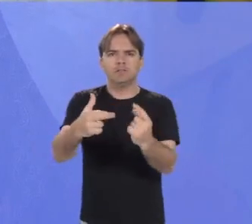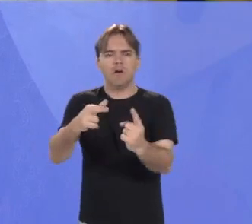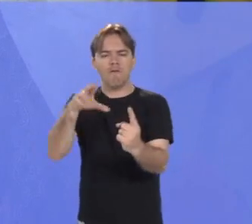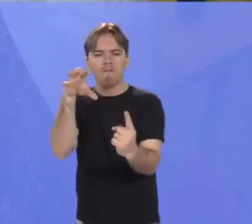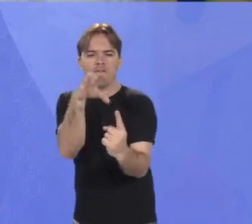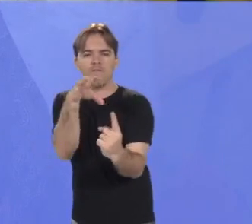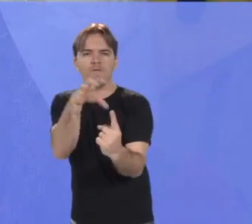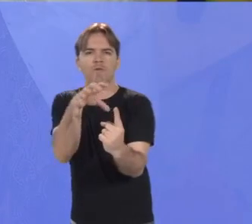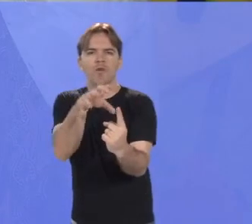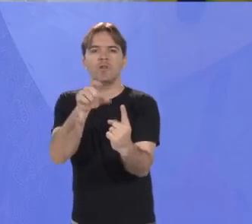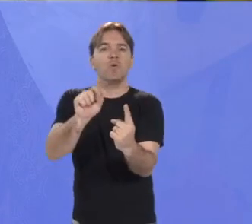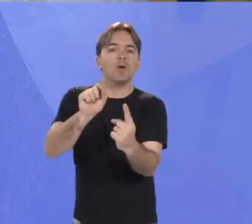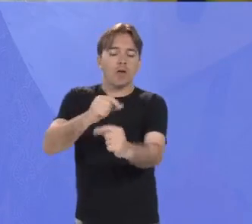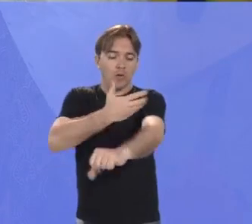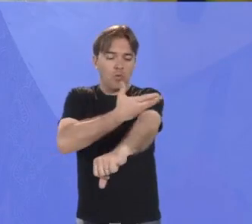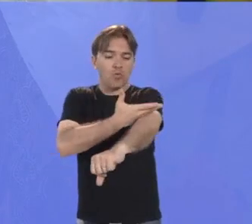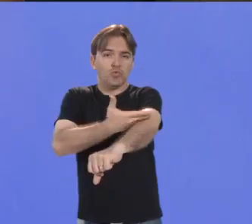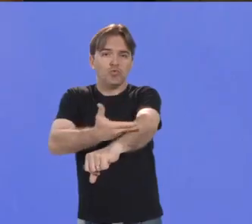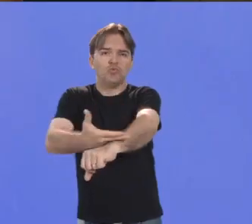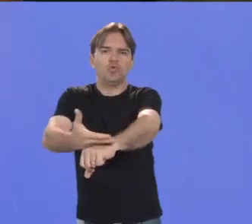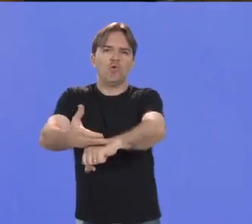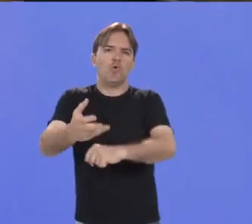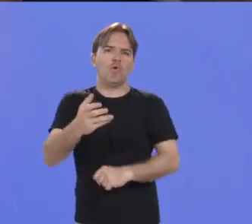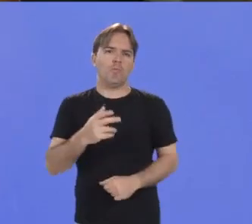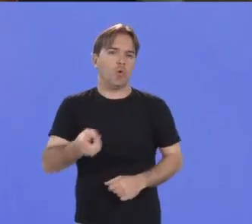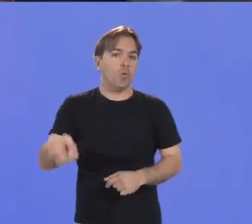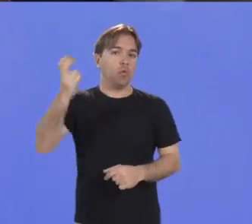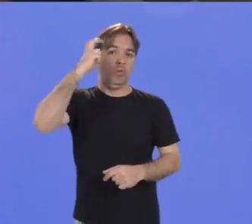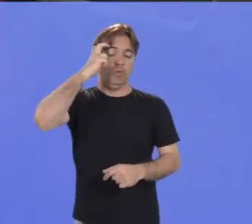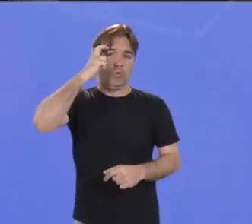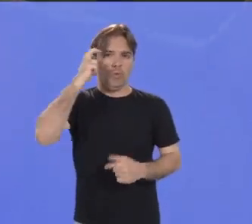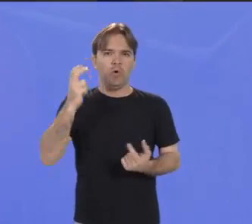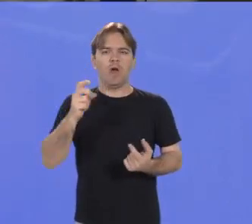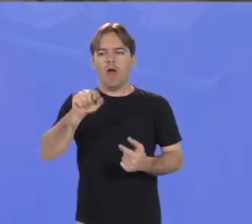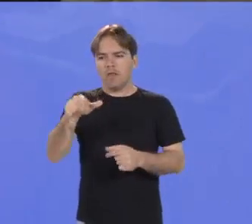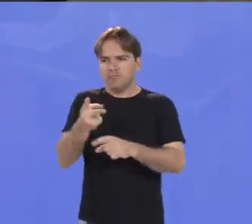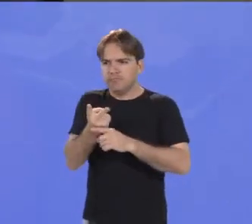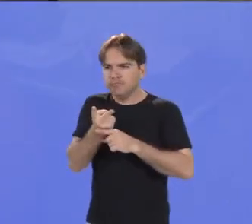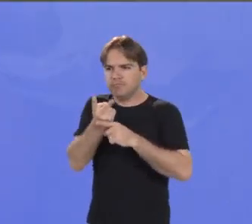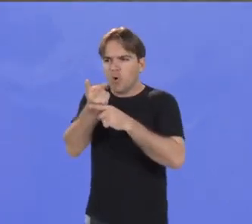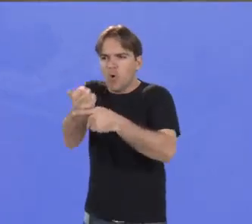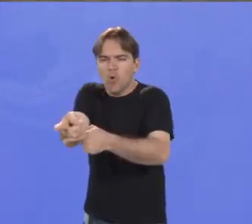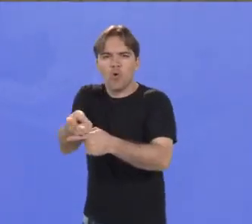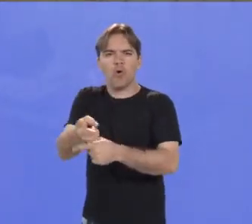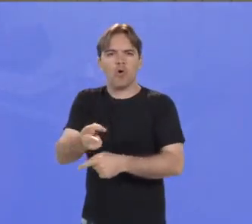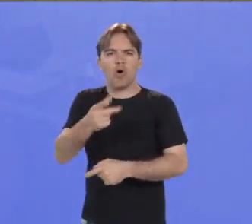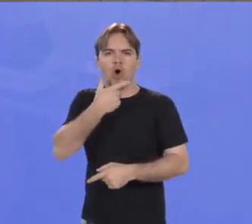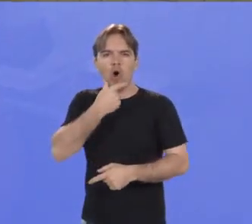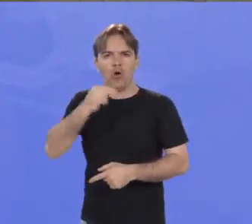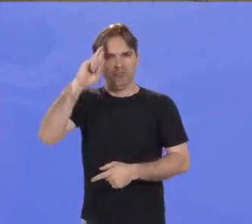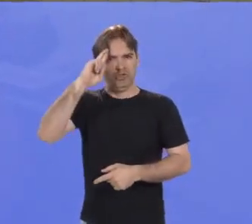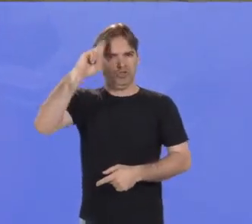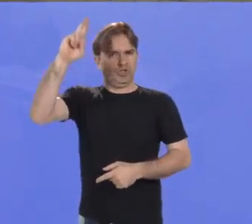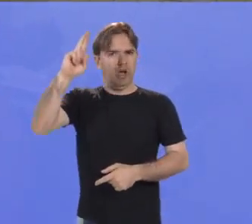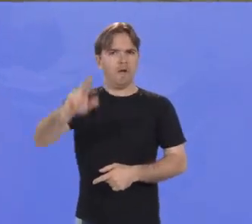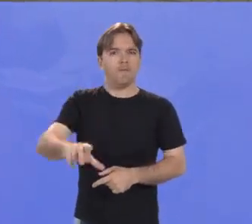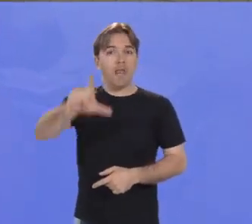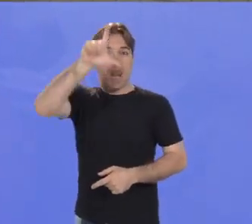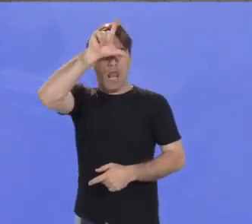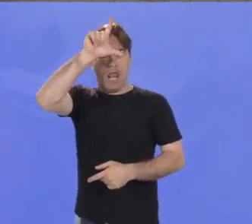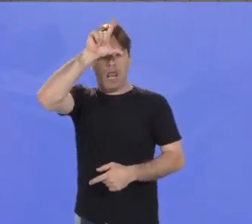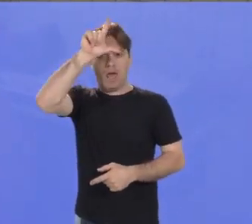influência muito grande com a tradicionalidade, eles ainda procuram muito os pajés,